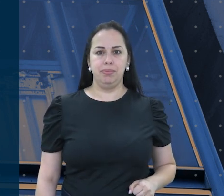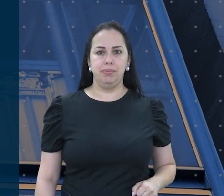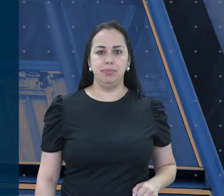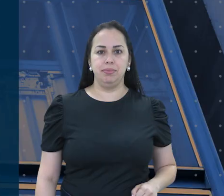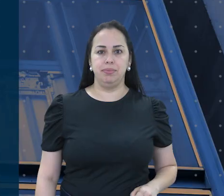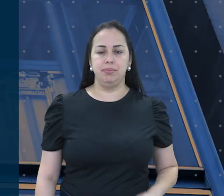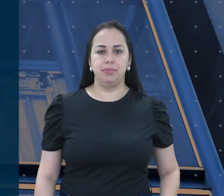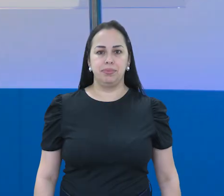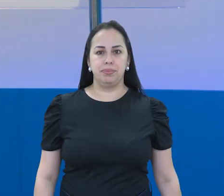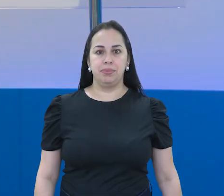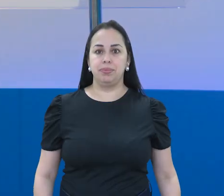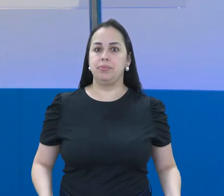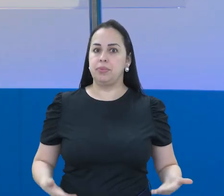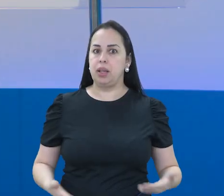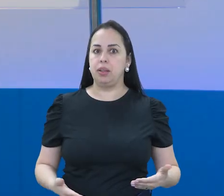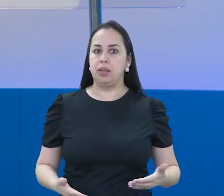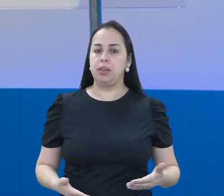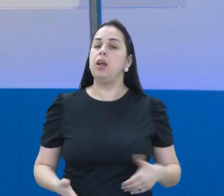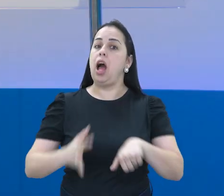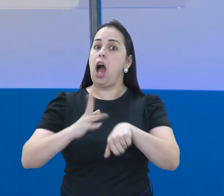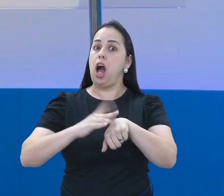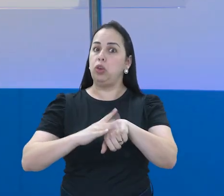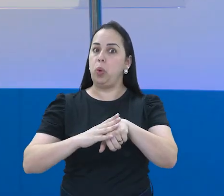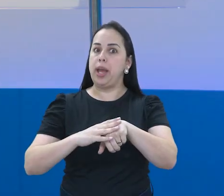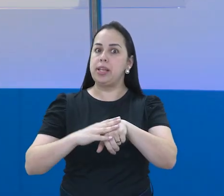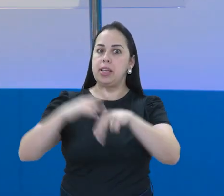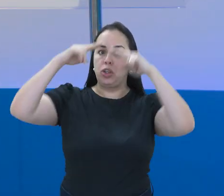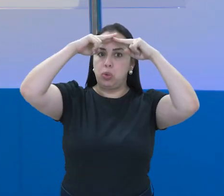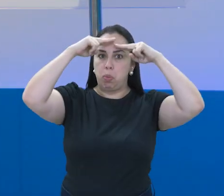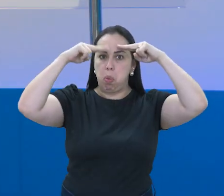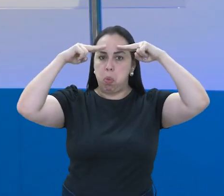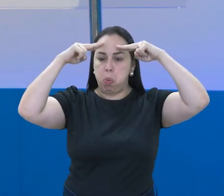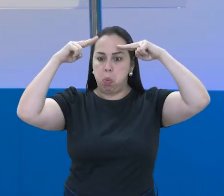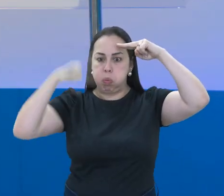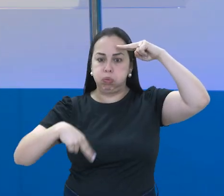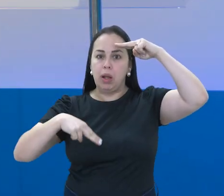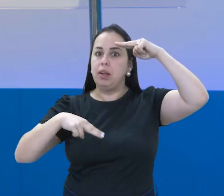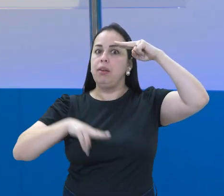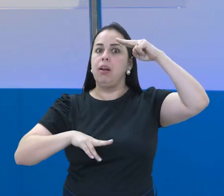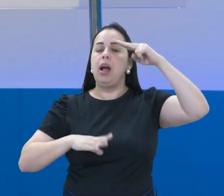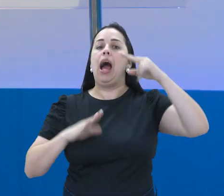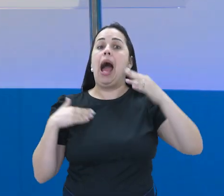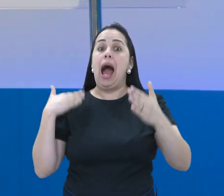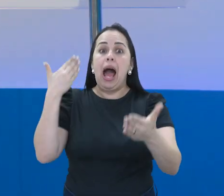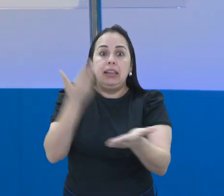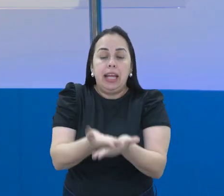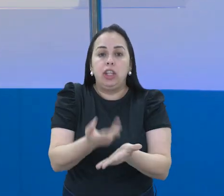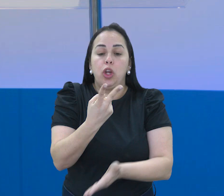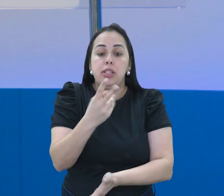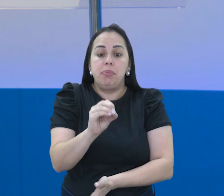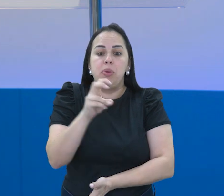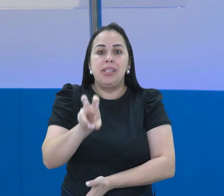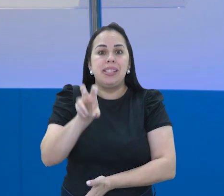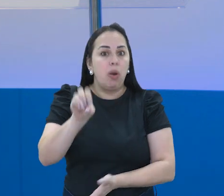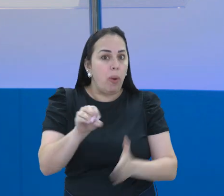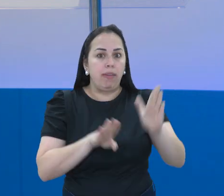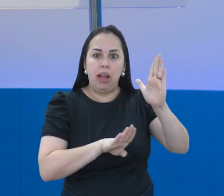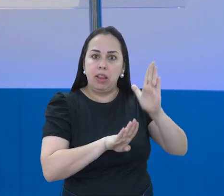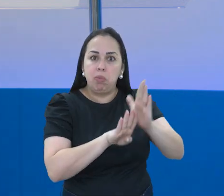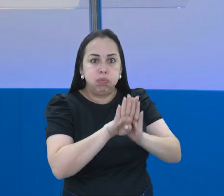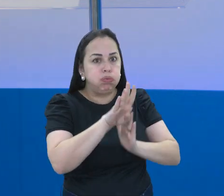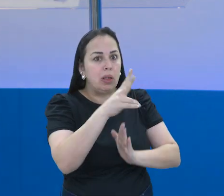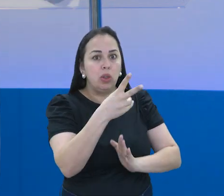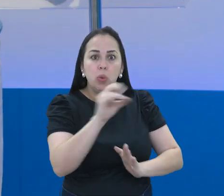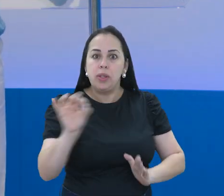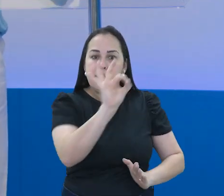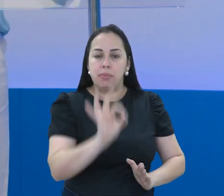centro. Os casos de demência no Brasil devem triplicar até 2050. A estimativa